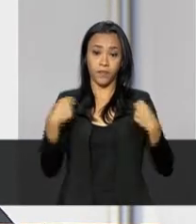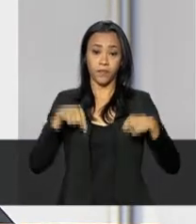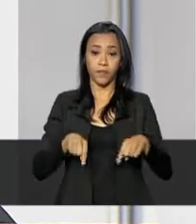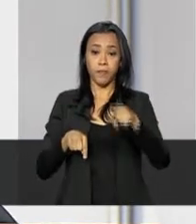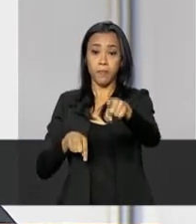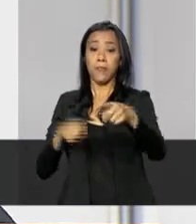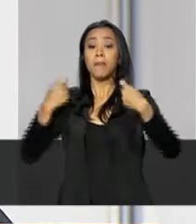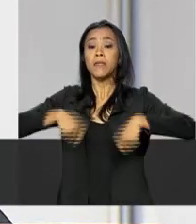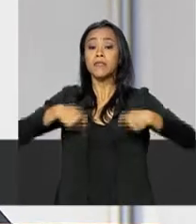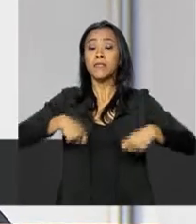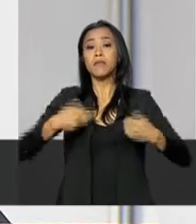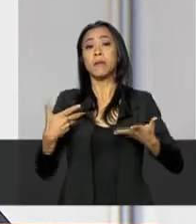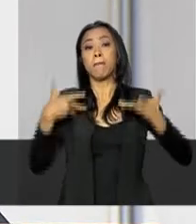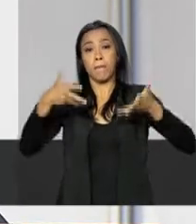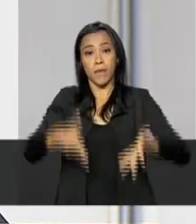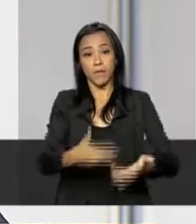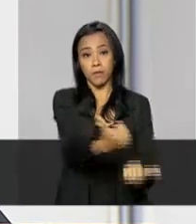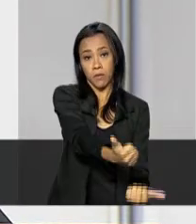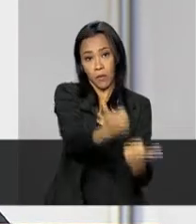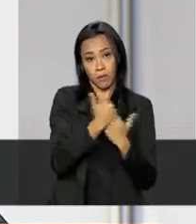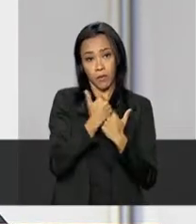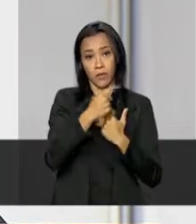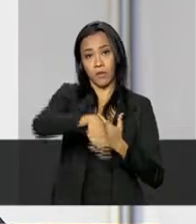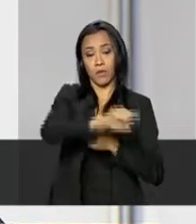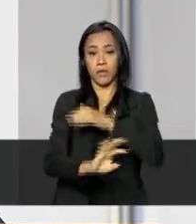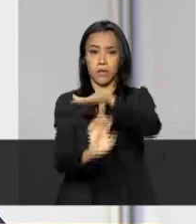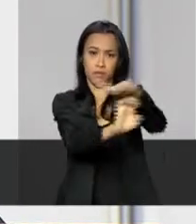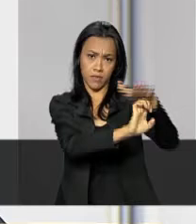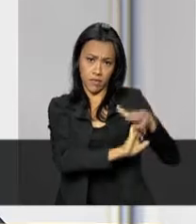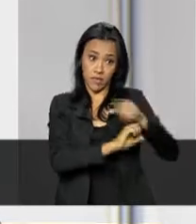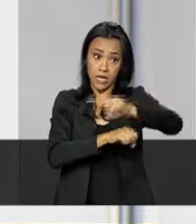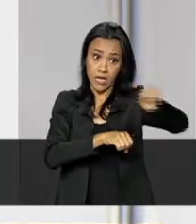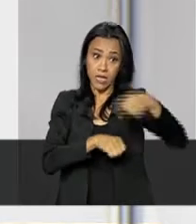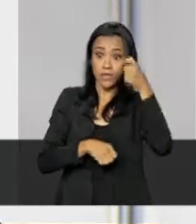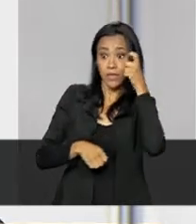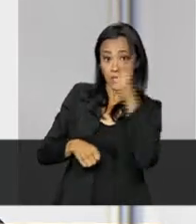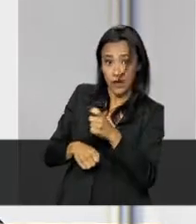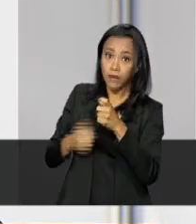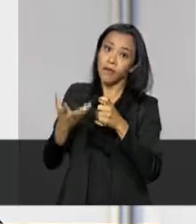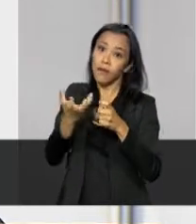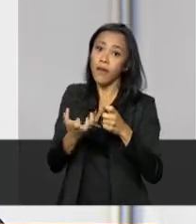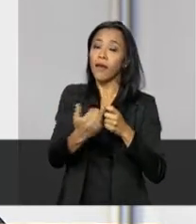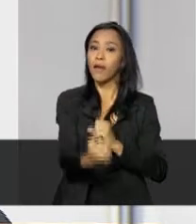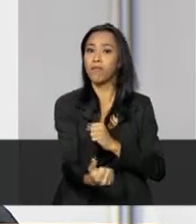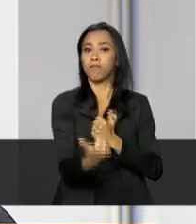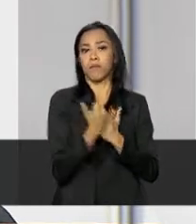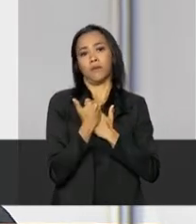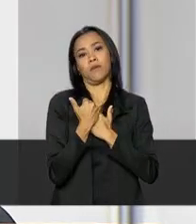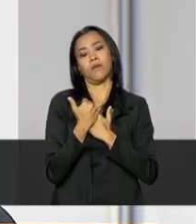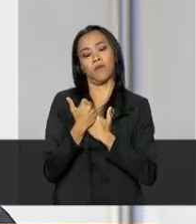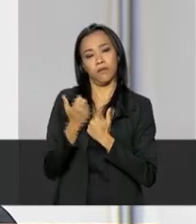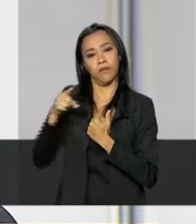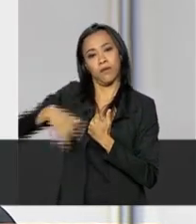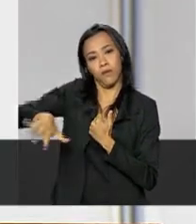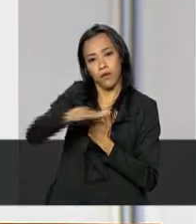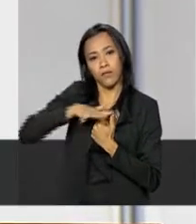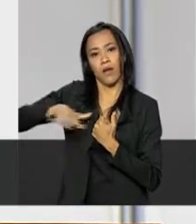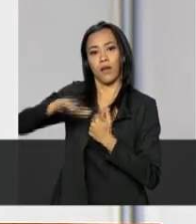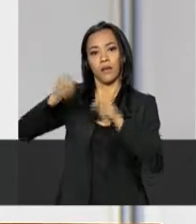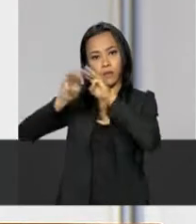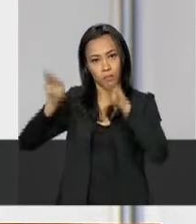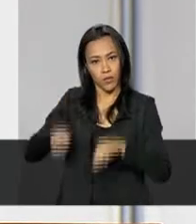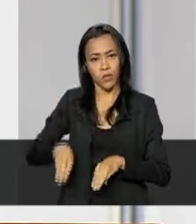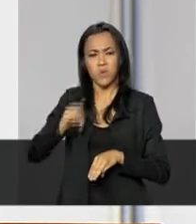especialmente aqueles que de alguma maneira não só se interessaram como querem dedicar se a essa atividade a